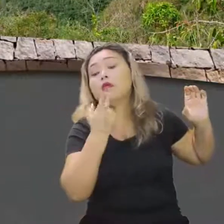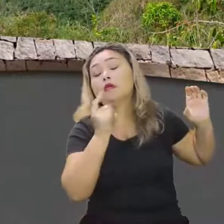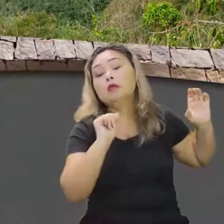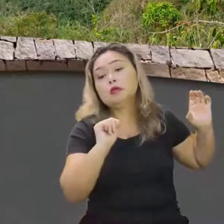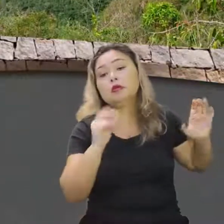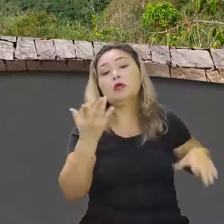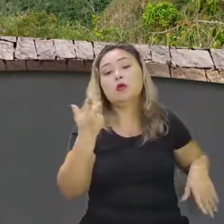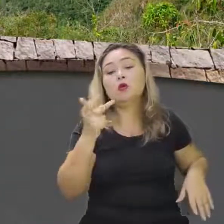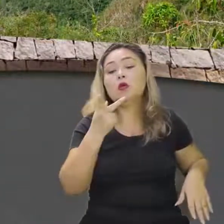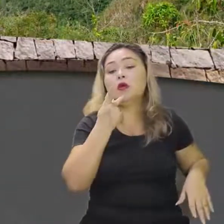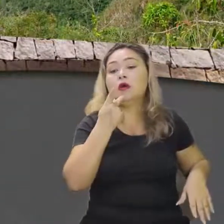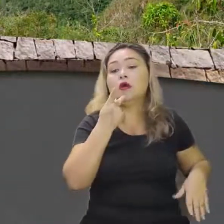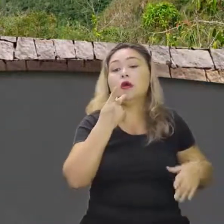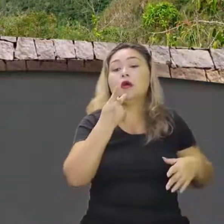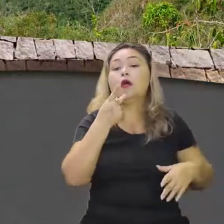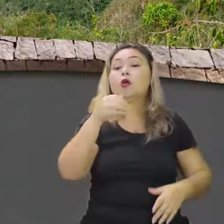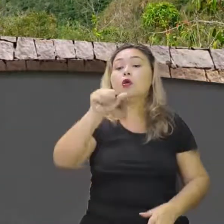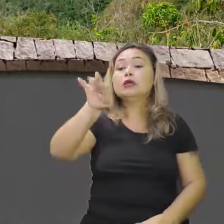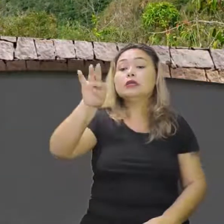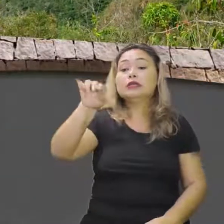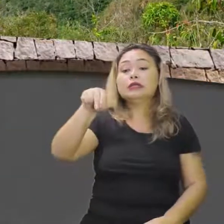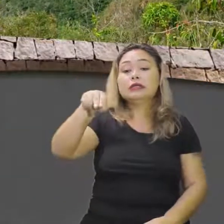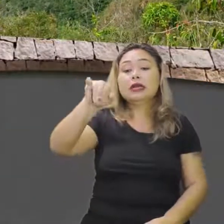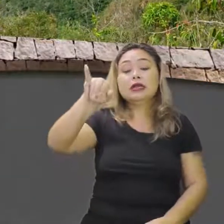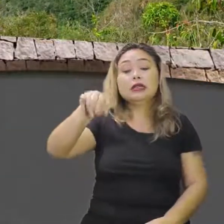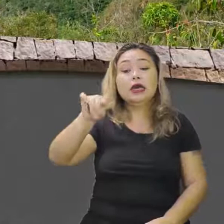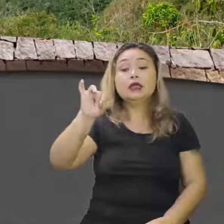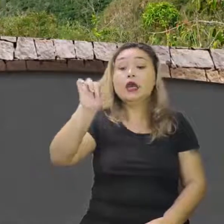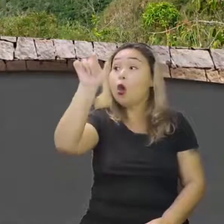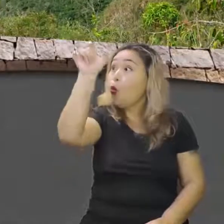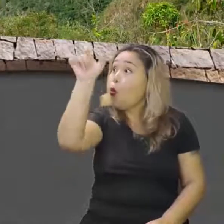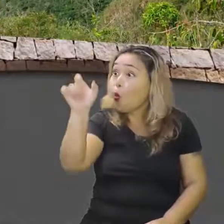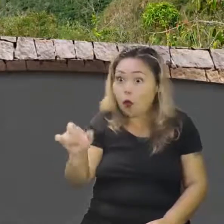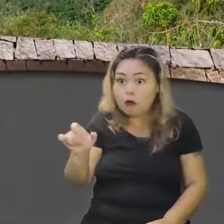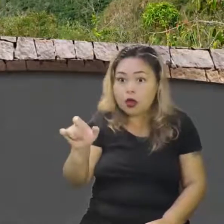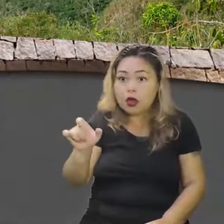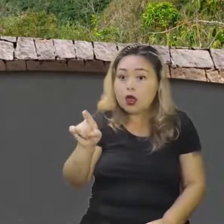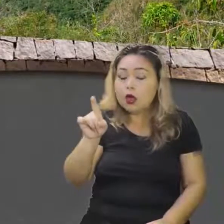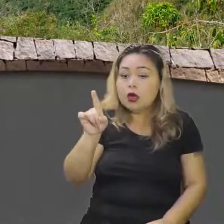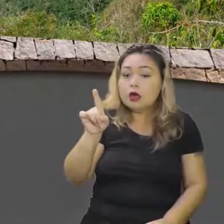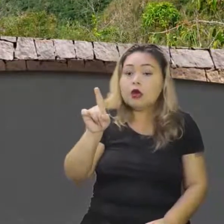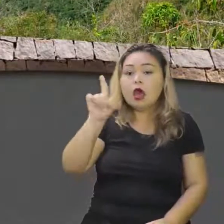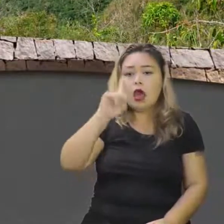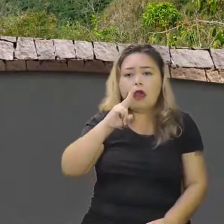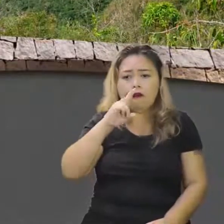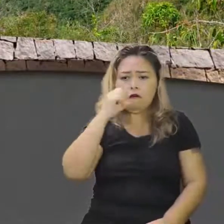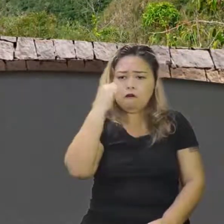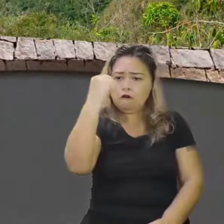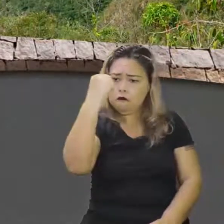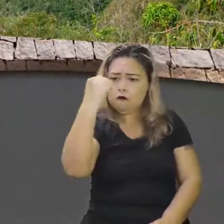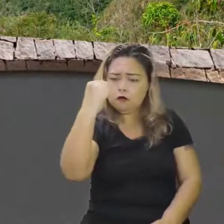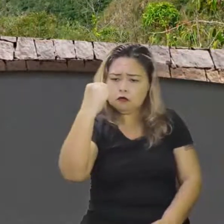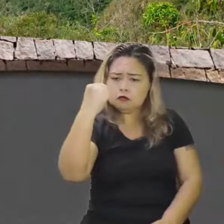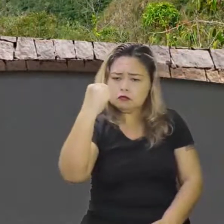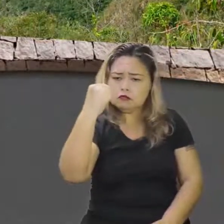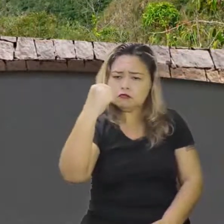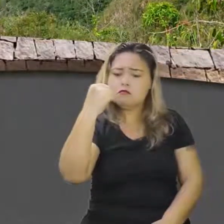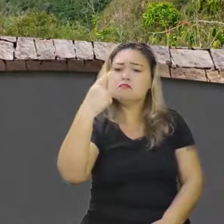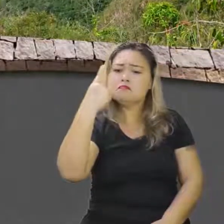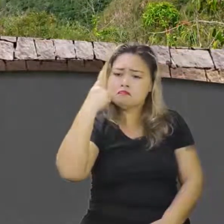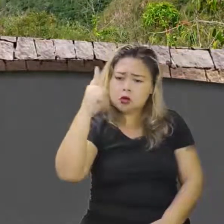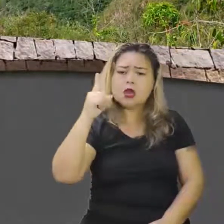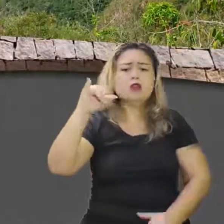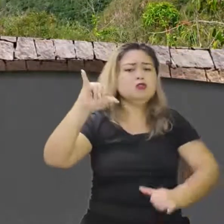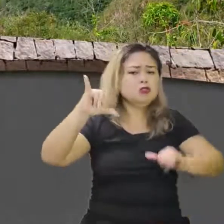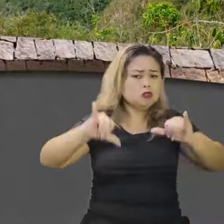que o sertanejo é um homem muito forte de fibra, porque ele